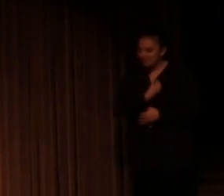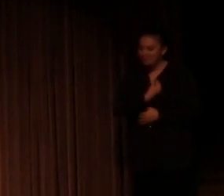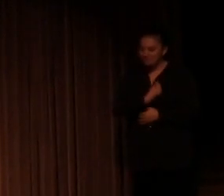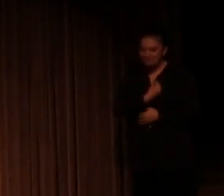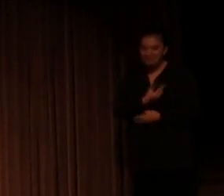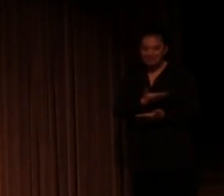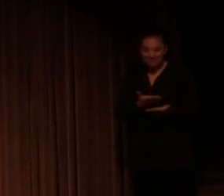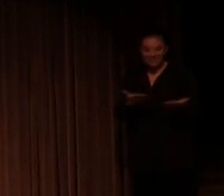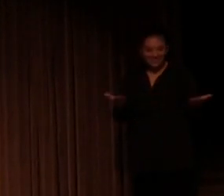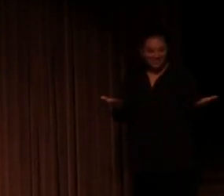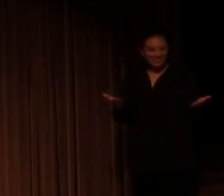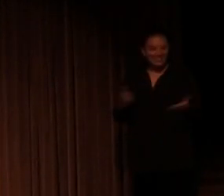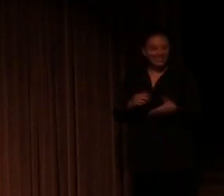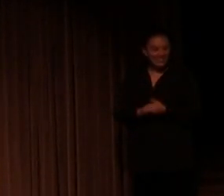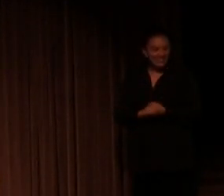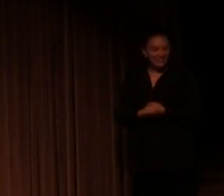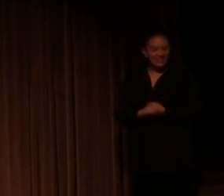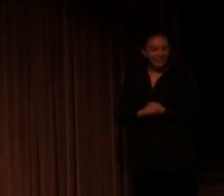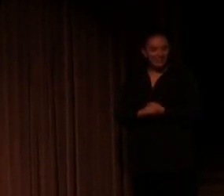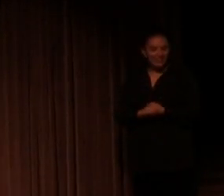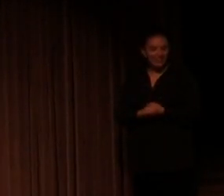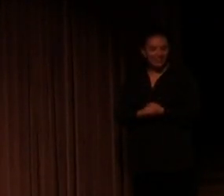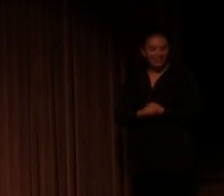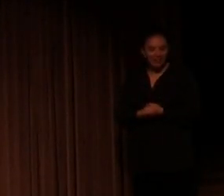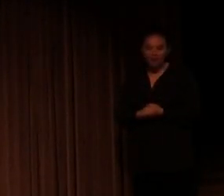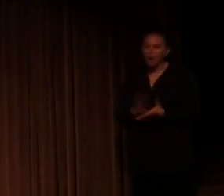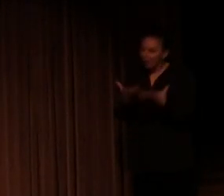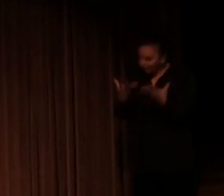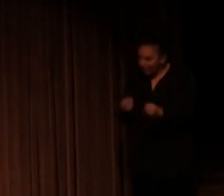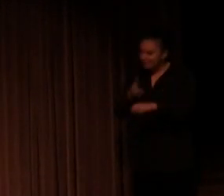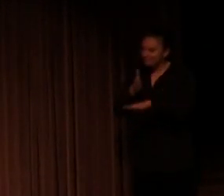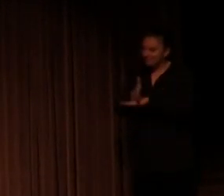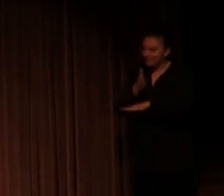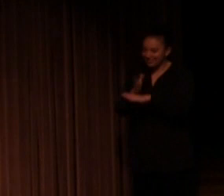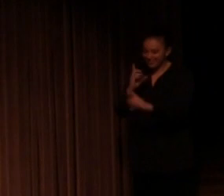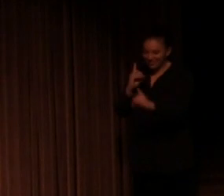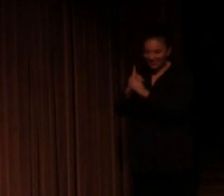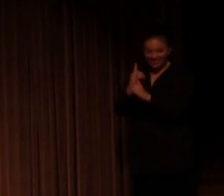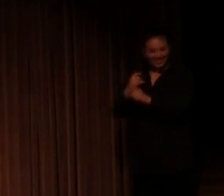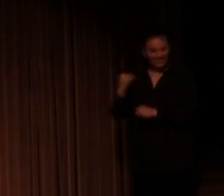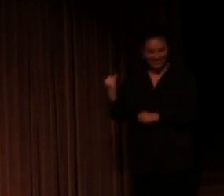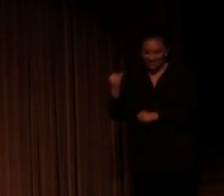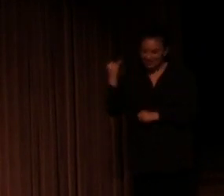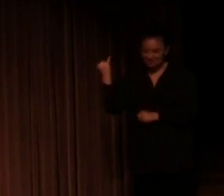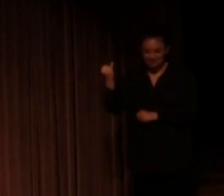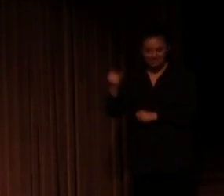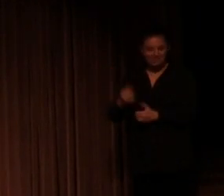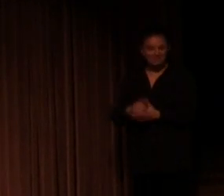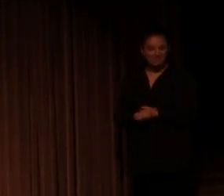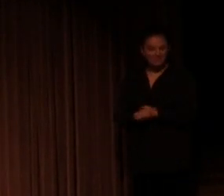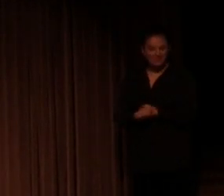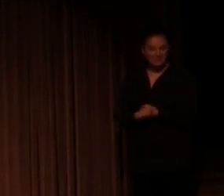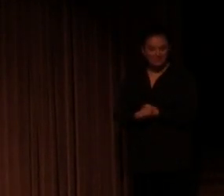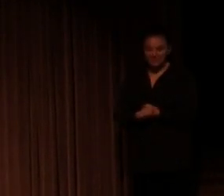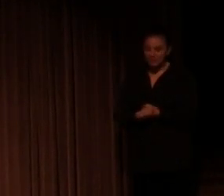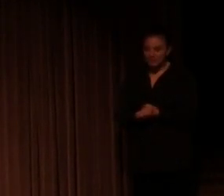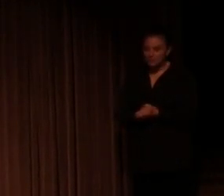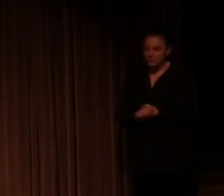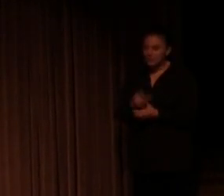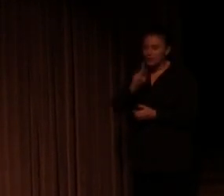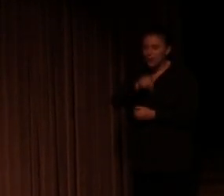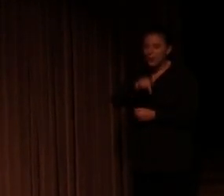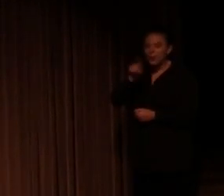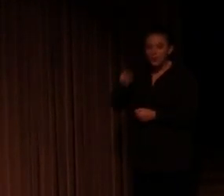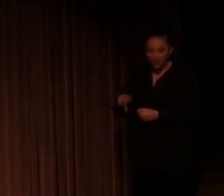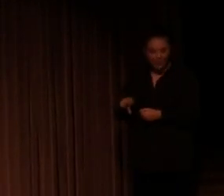disposição de vocês participarem desse encontro tão importante e complementar a professora gislaine